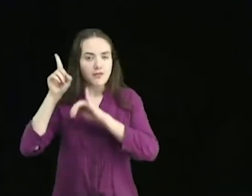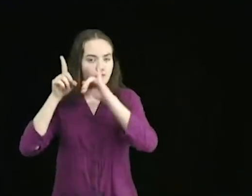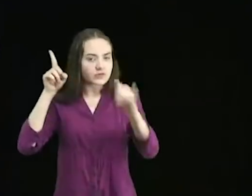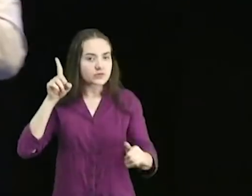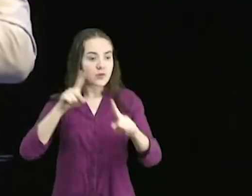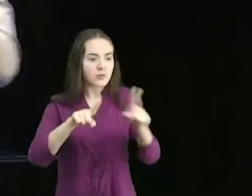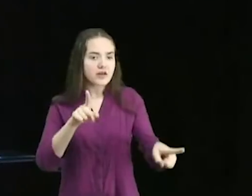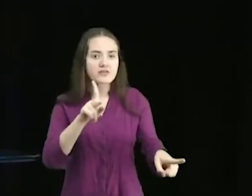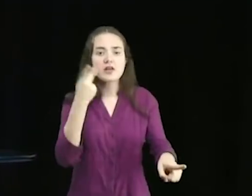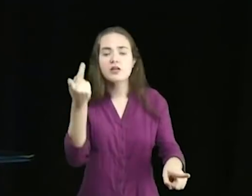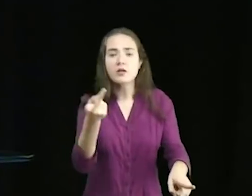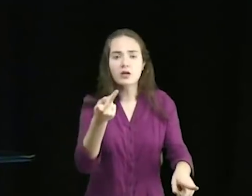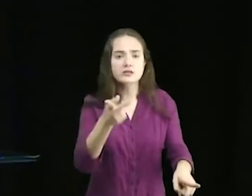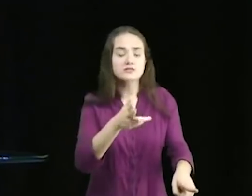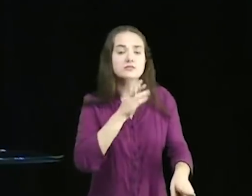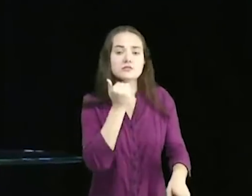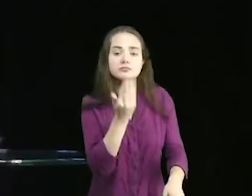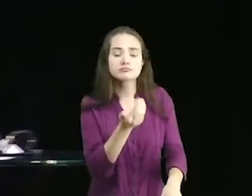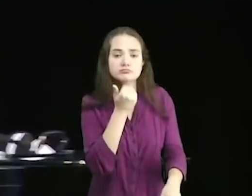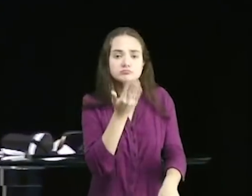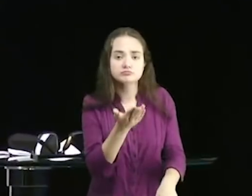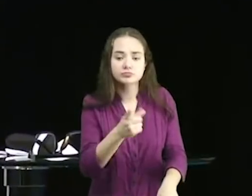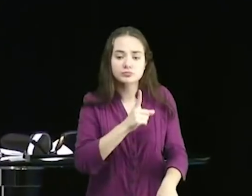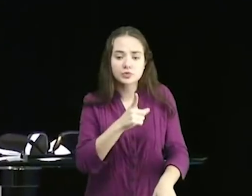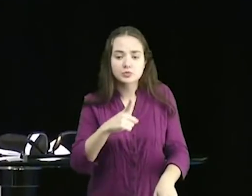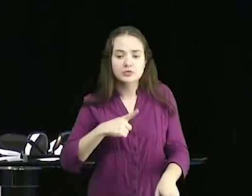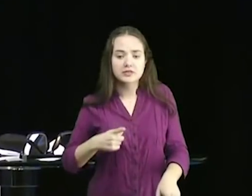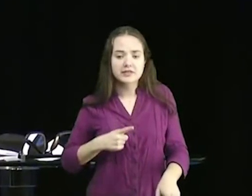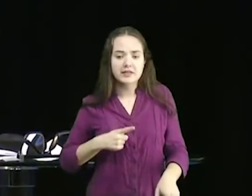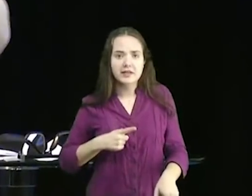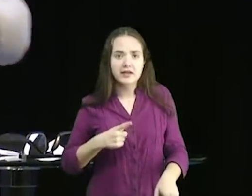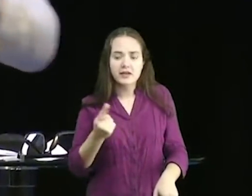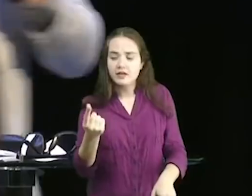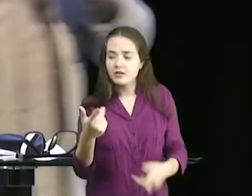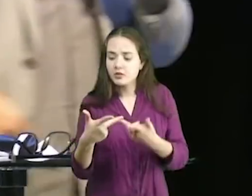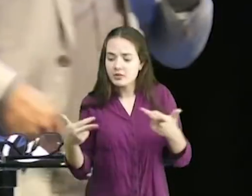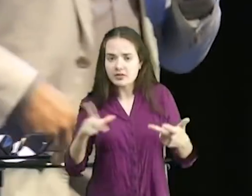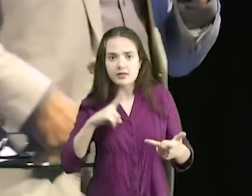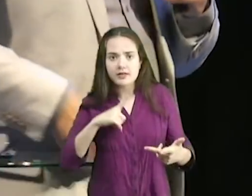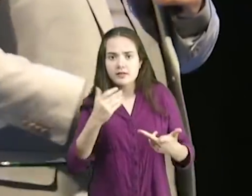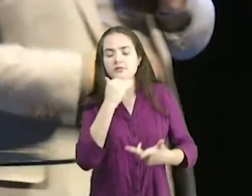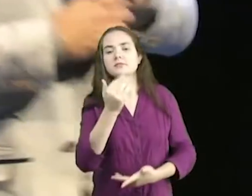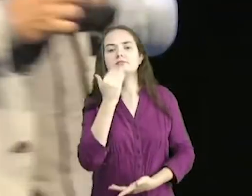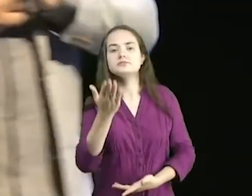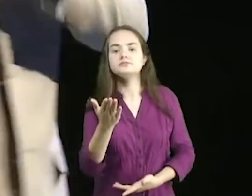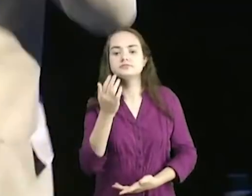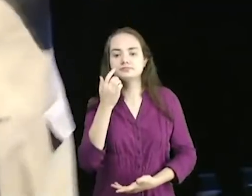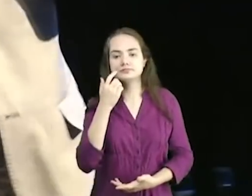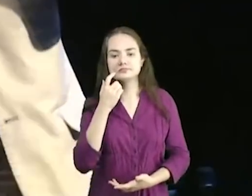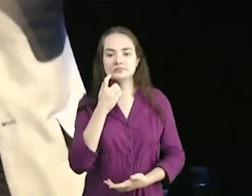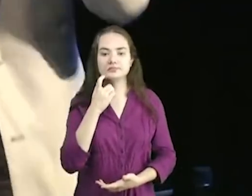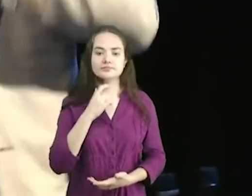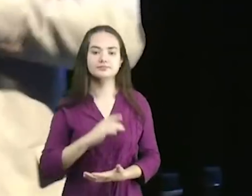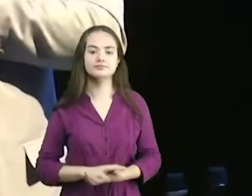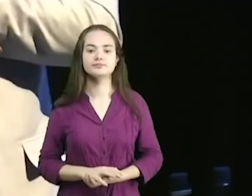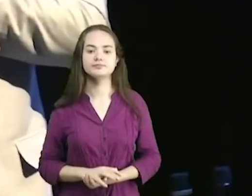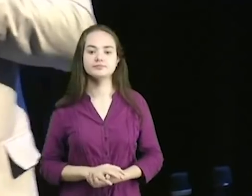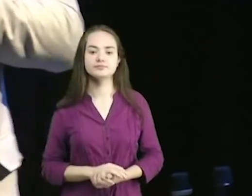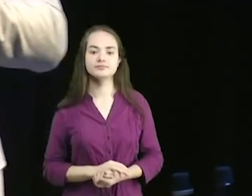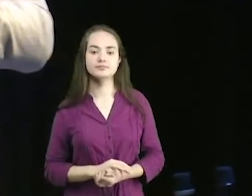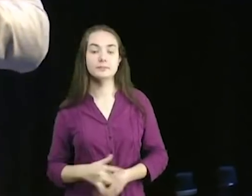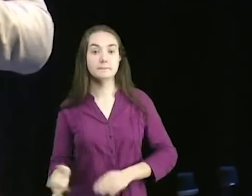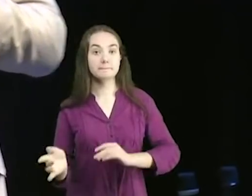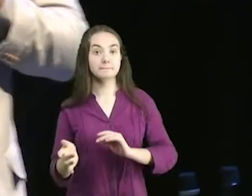dizendo que aquilo que ele tem não presta. Aí Jesus pergunta: o que você tem? Ah, eu tenho aqui um menino